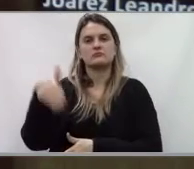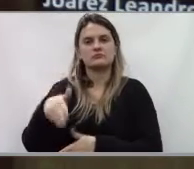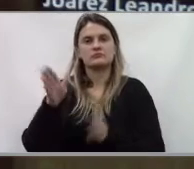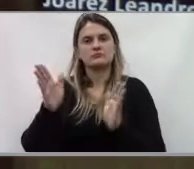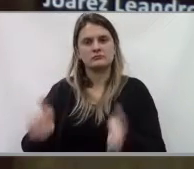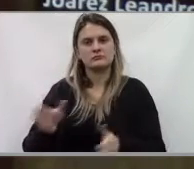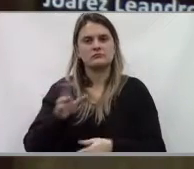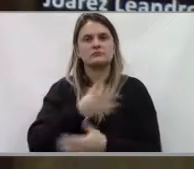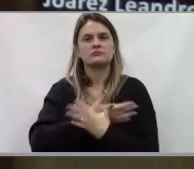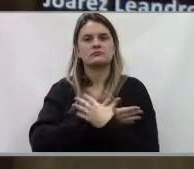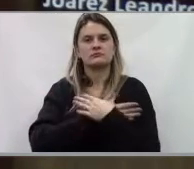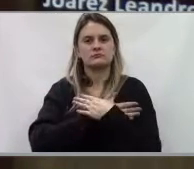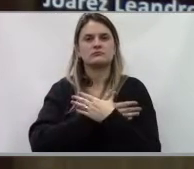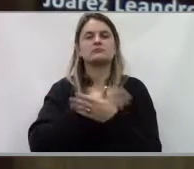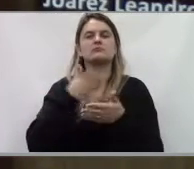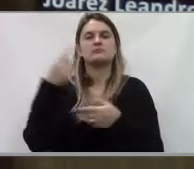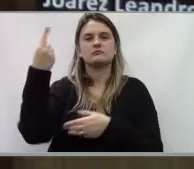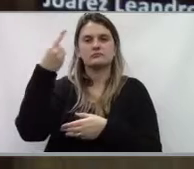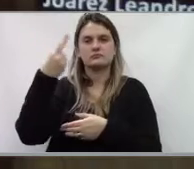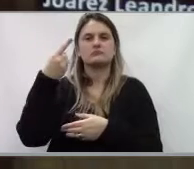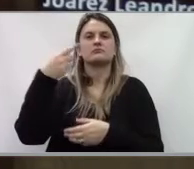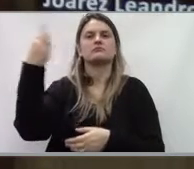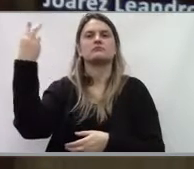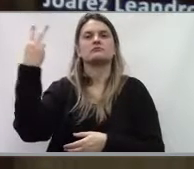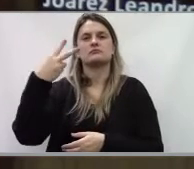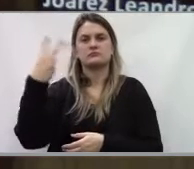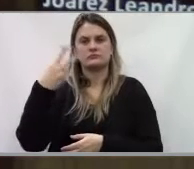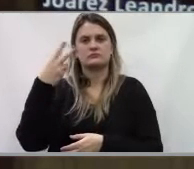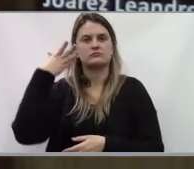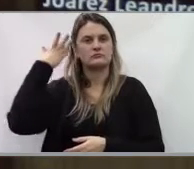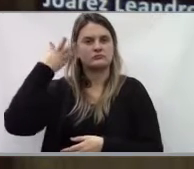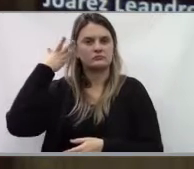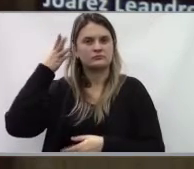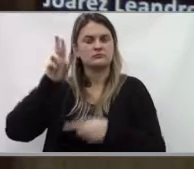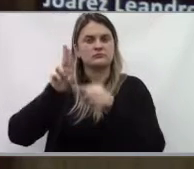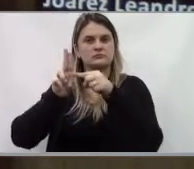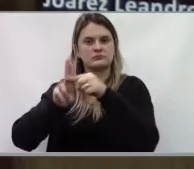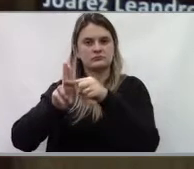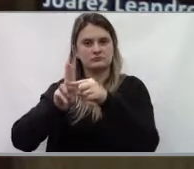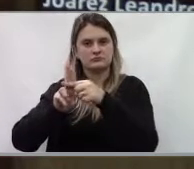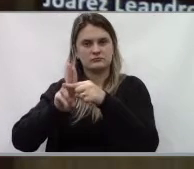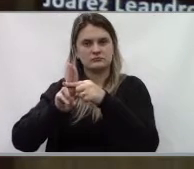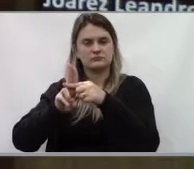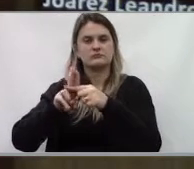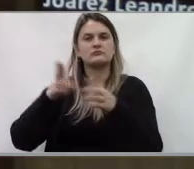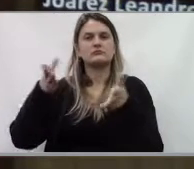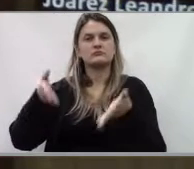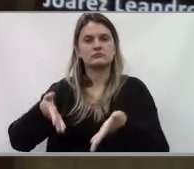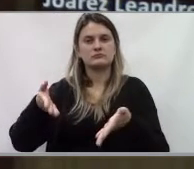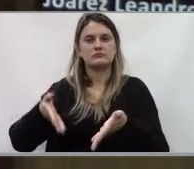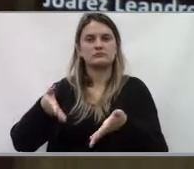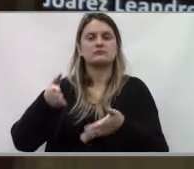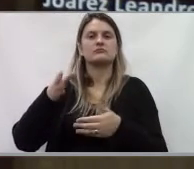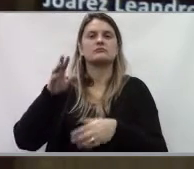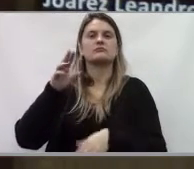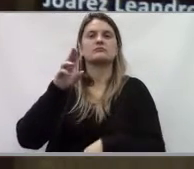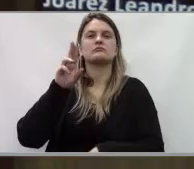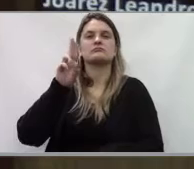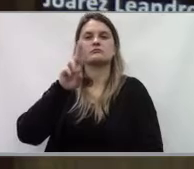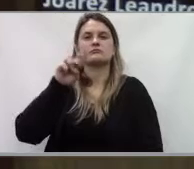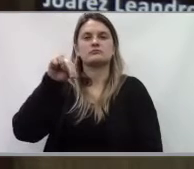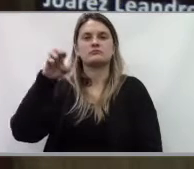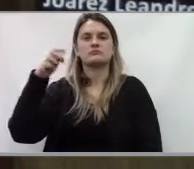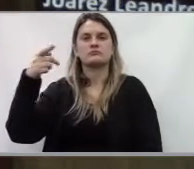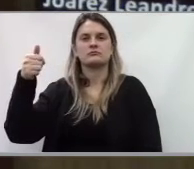tivemos a Uniguaçu, que foi a primeira que veio fazer a palestra. Na sequência, nós tivemos a UNC. A última foi com